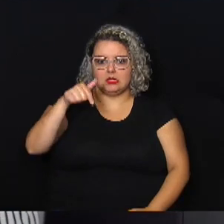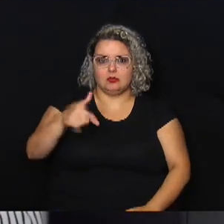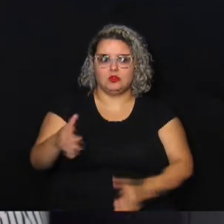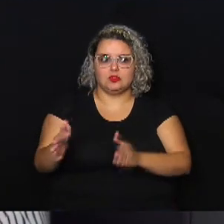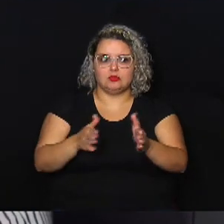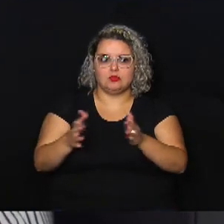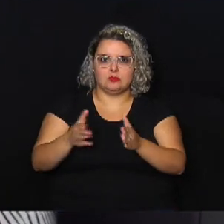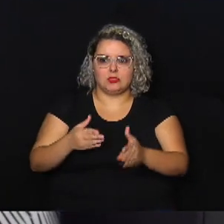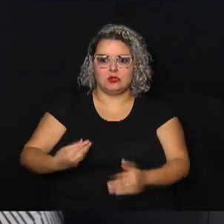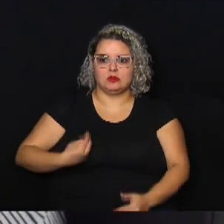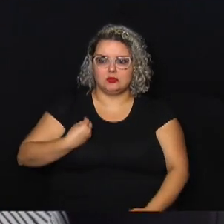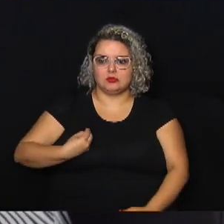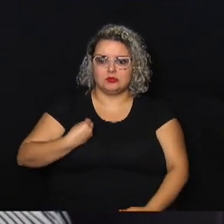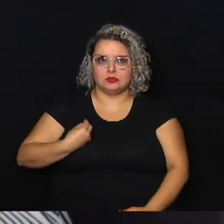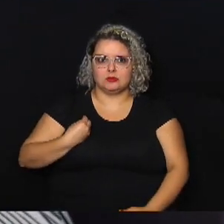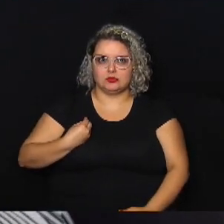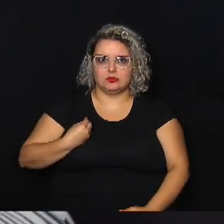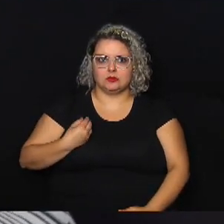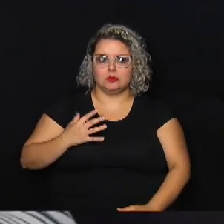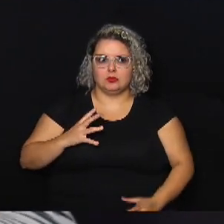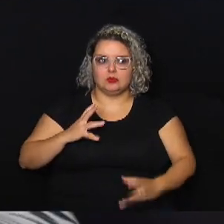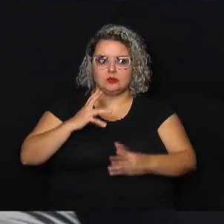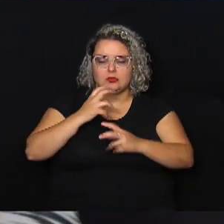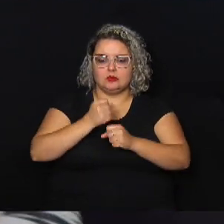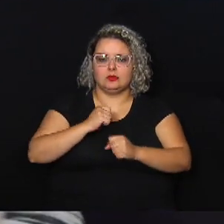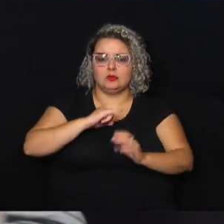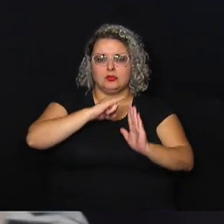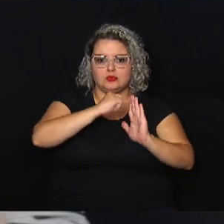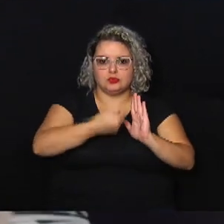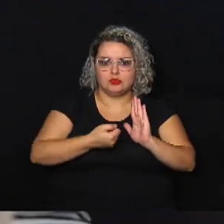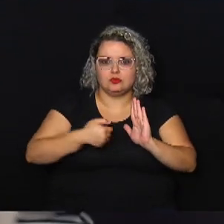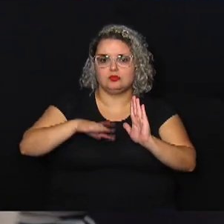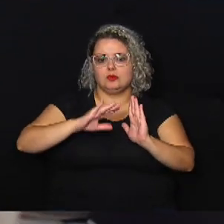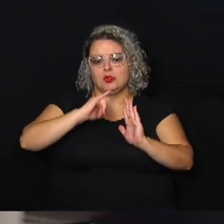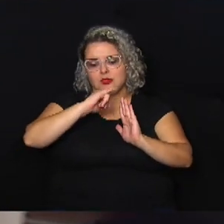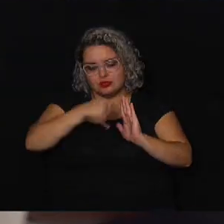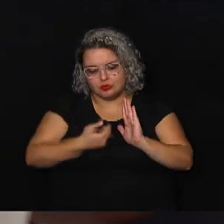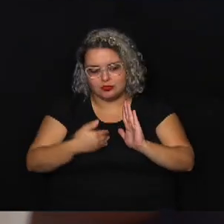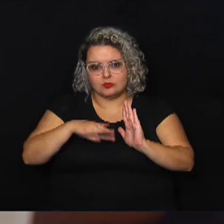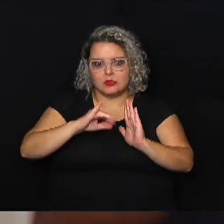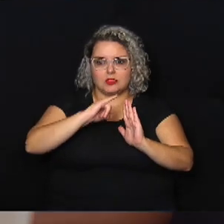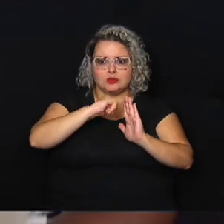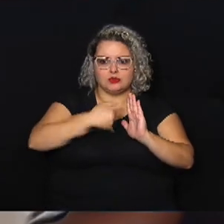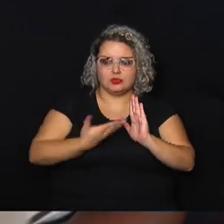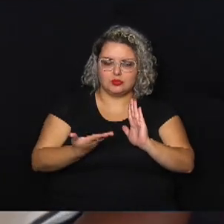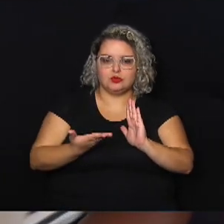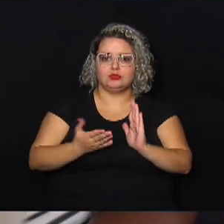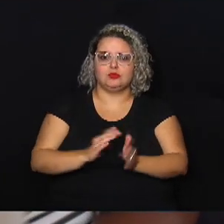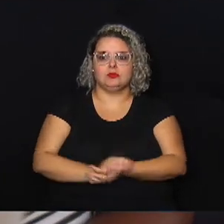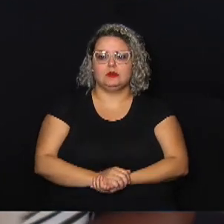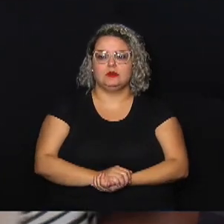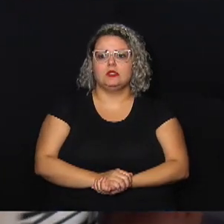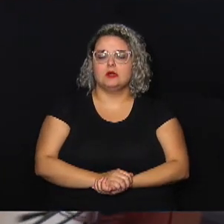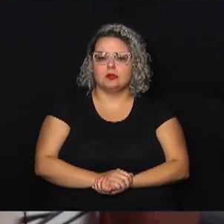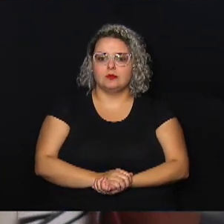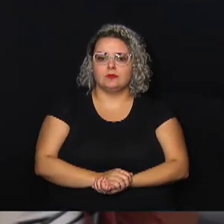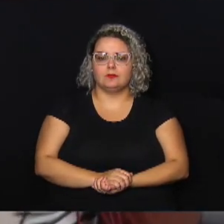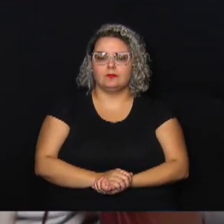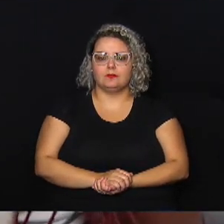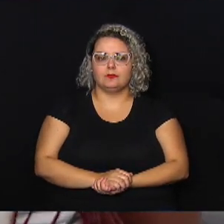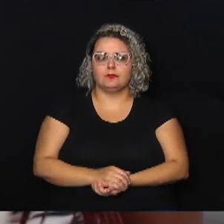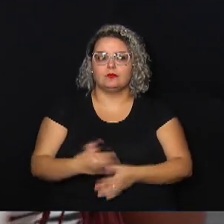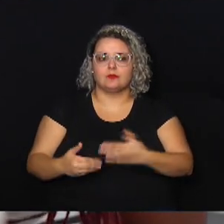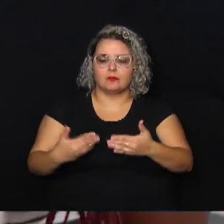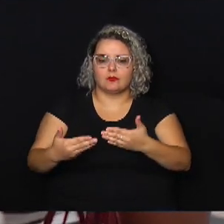você não faz muito esforço, porque os juros sobre juros. E os juros compostos é uma das coisas que dá para aprender